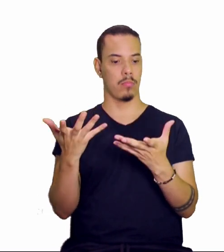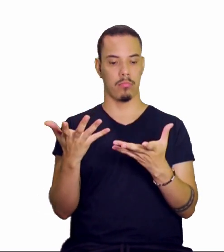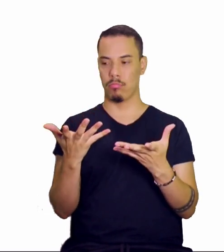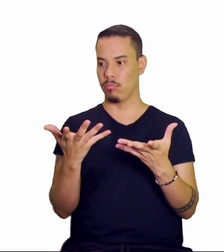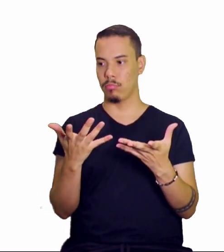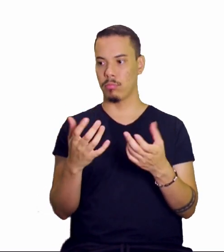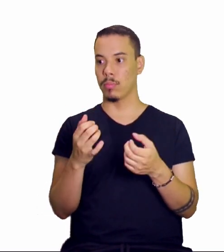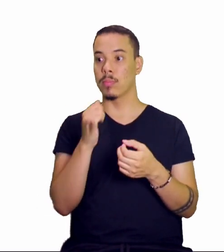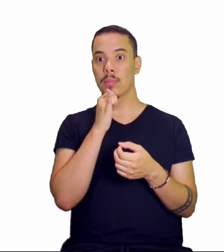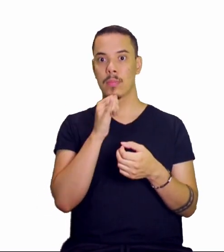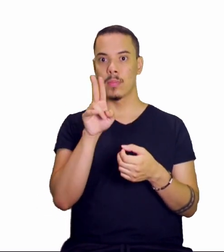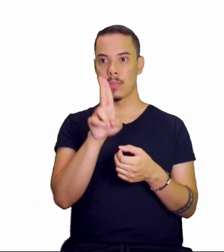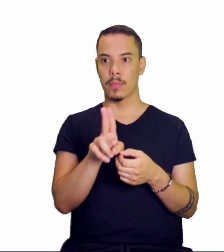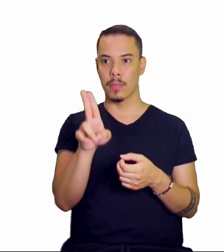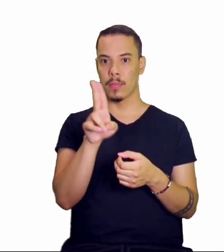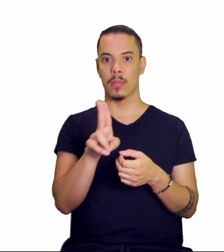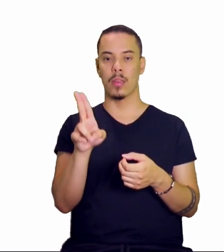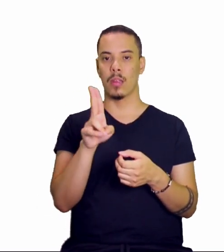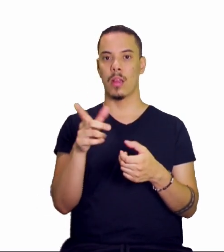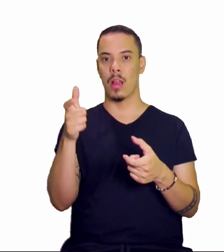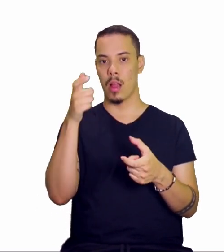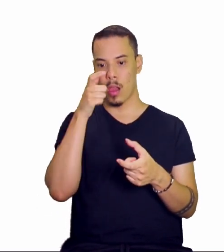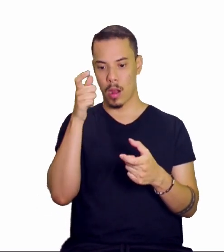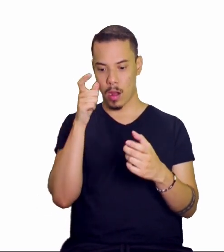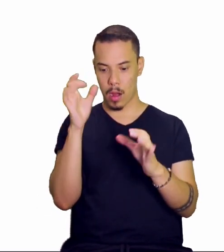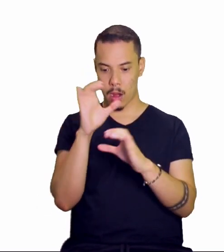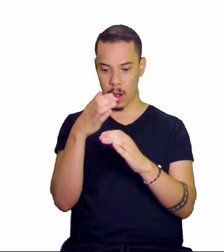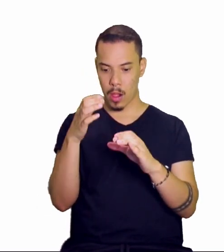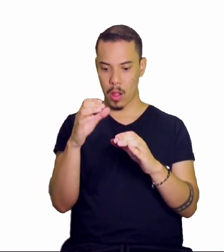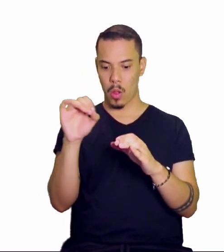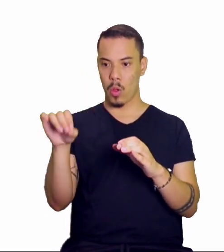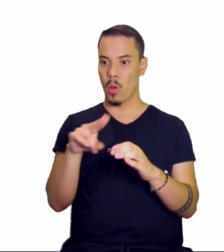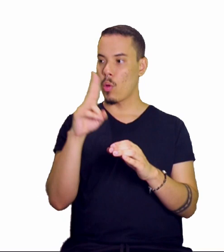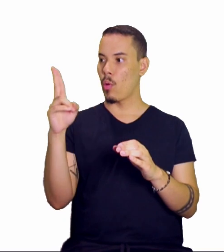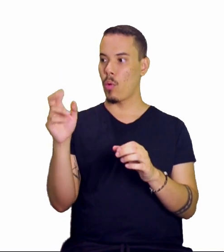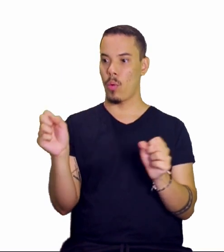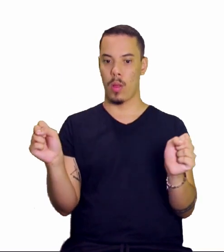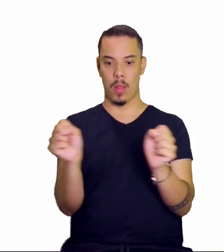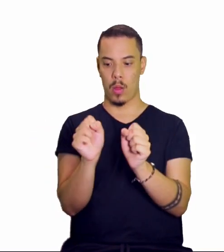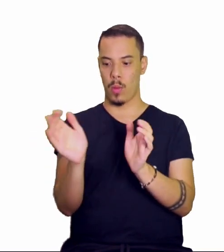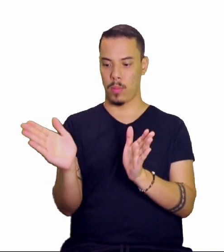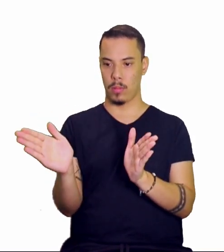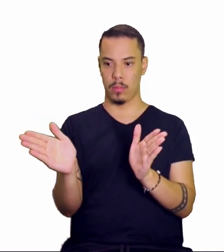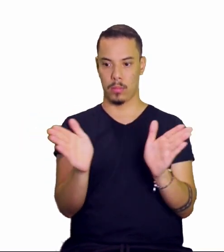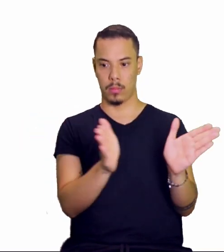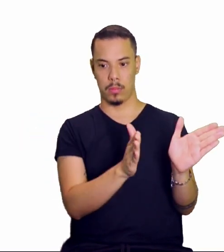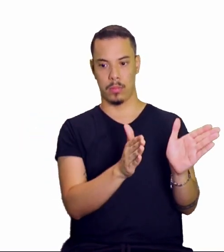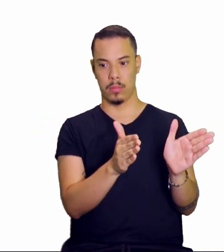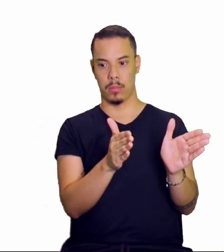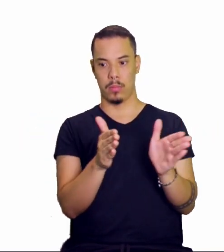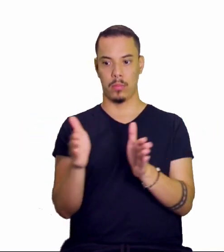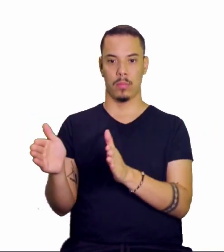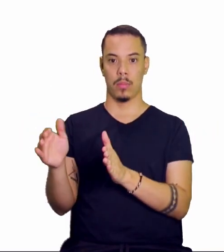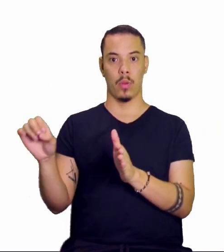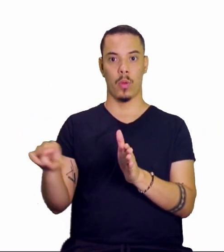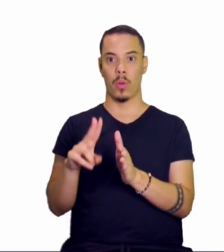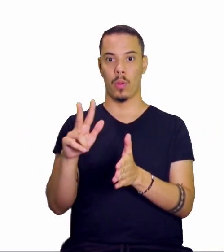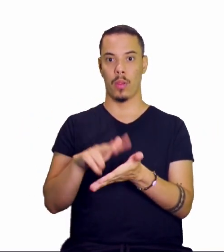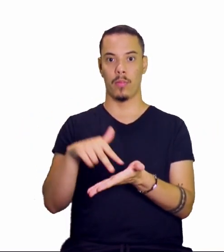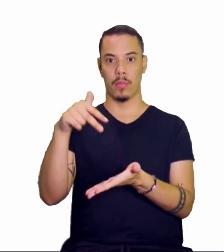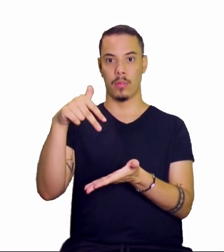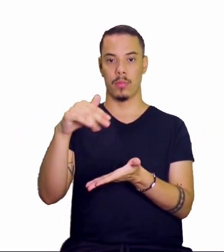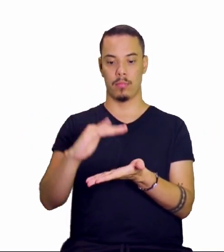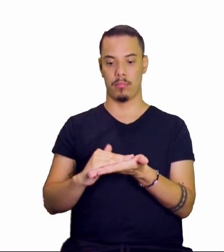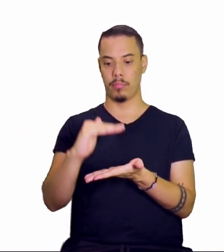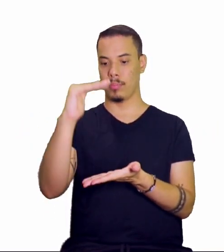para a direita, né? Aí a direção dele Por ali... exemplo, é mais fácil empurrar o guarda-roupa ou levantar ele? E é o mesmo